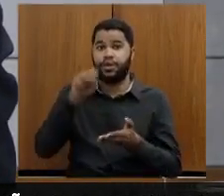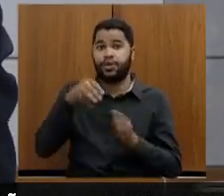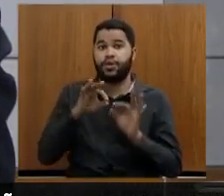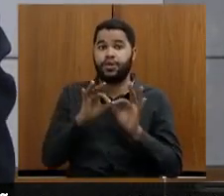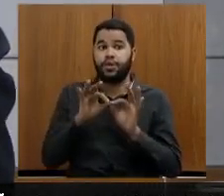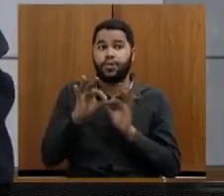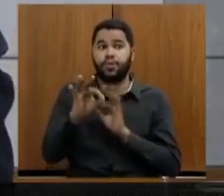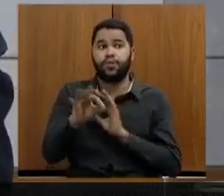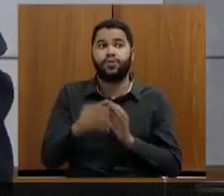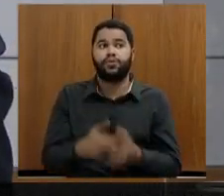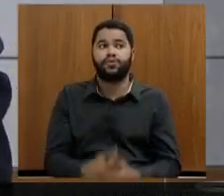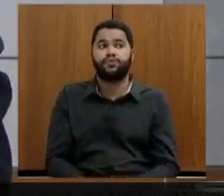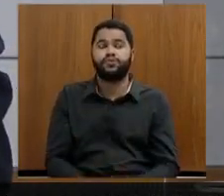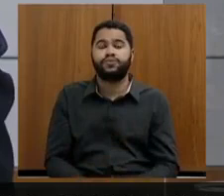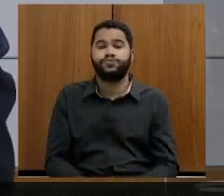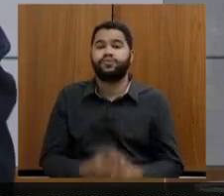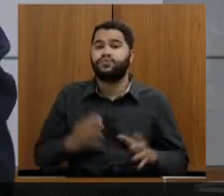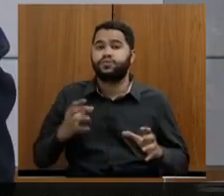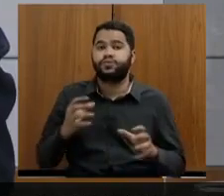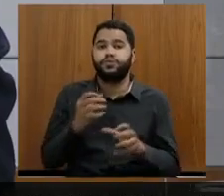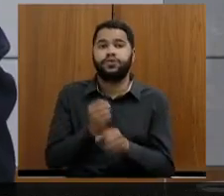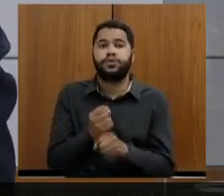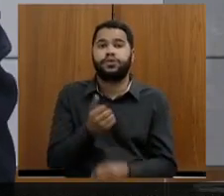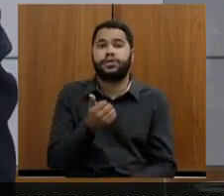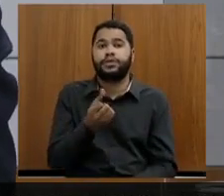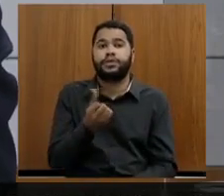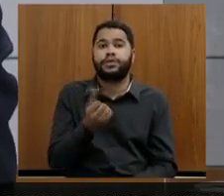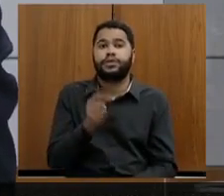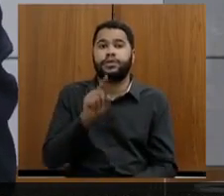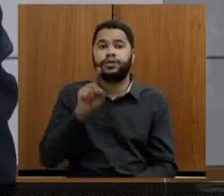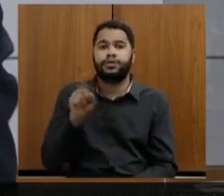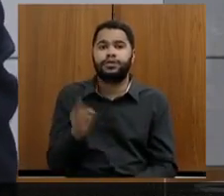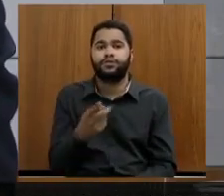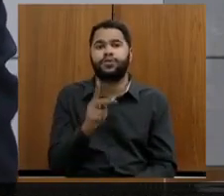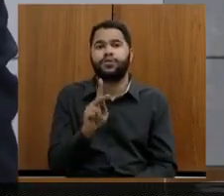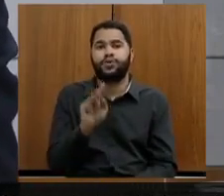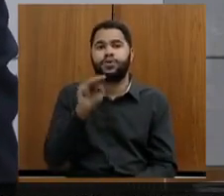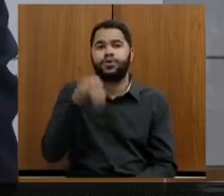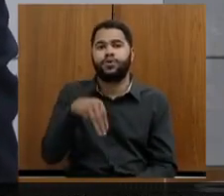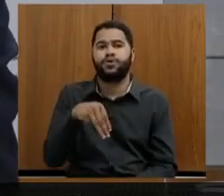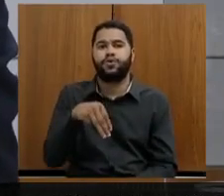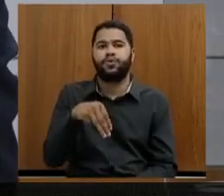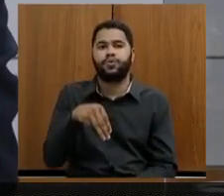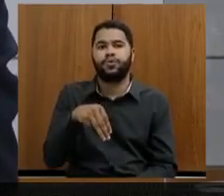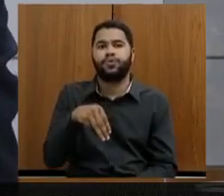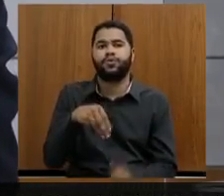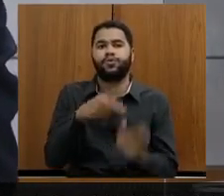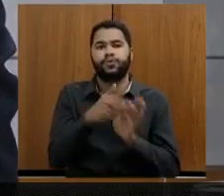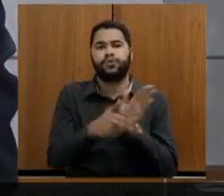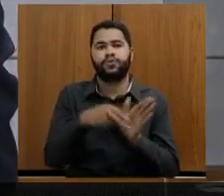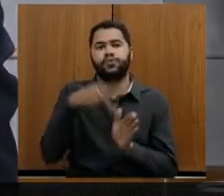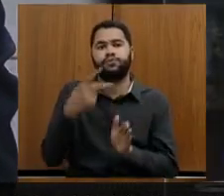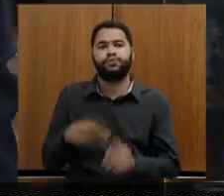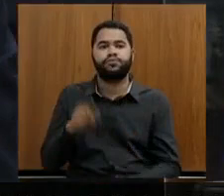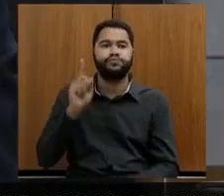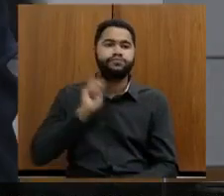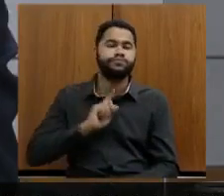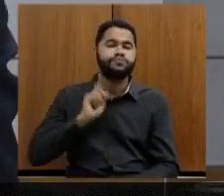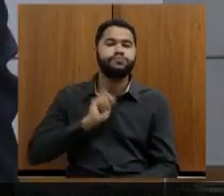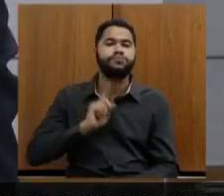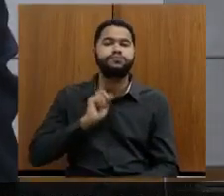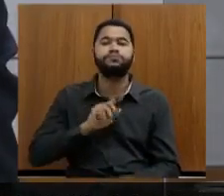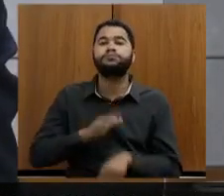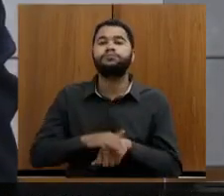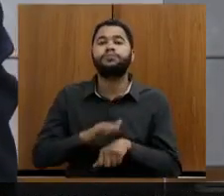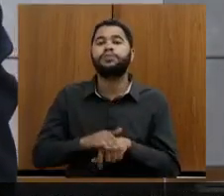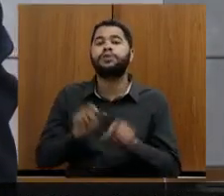vamos para mais de 16 mil km de ferrovia no estado de Minas Gerais vai